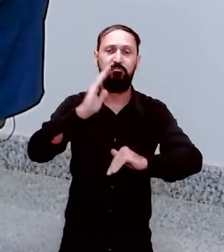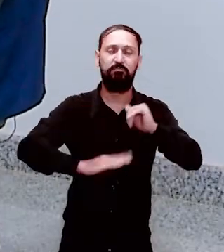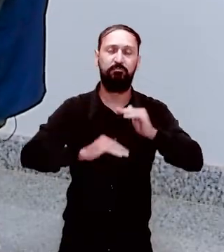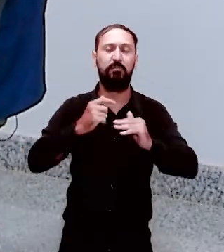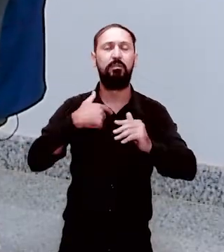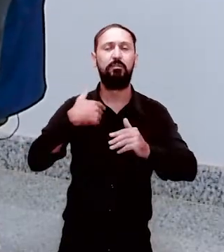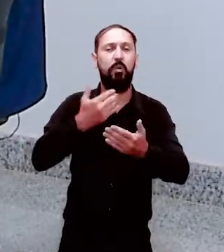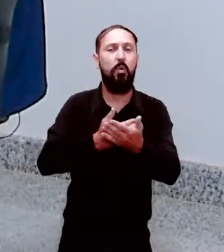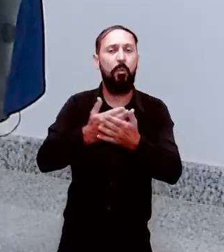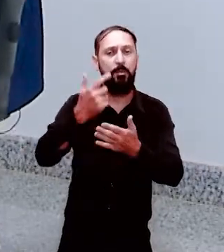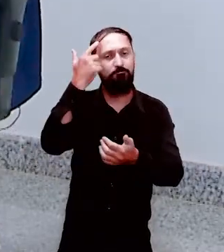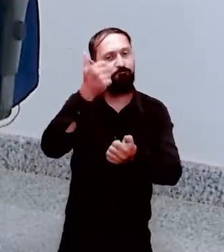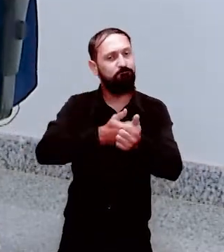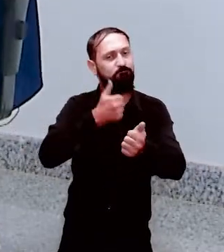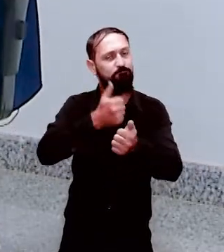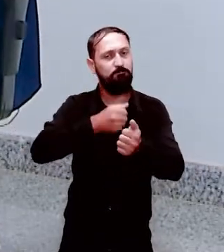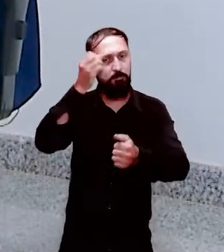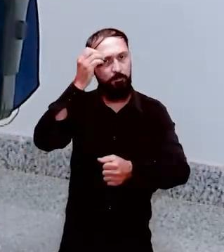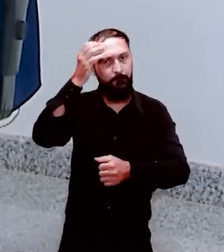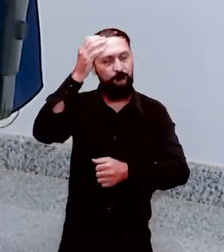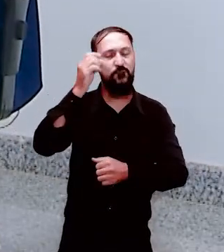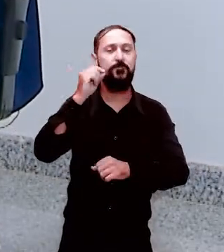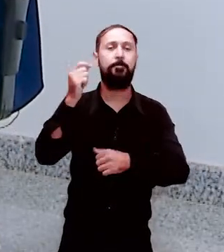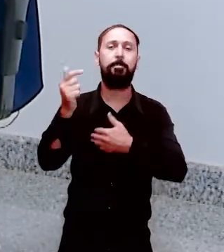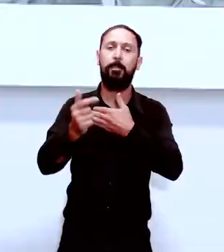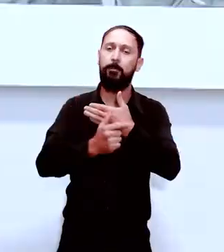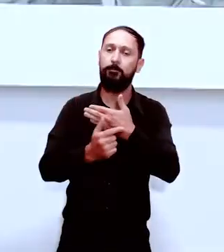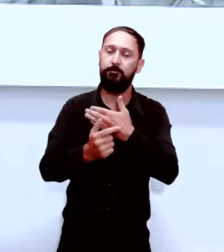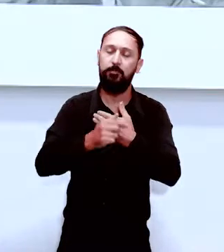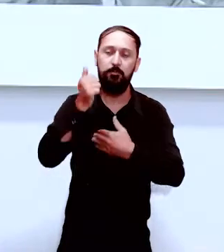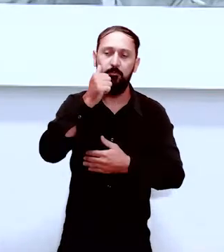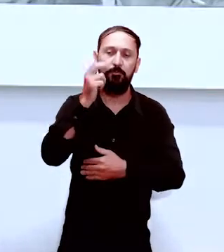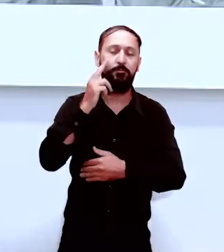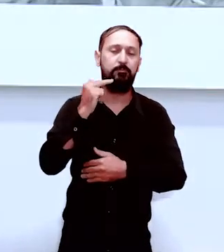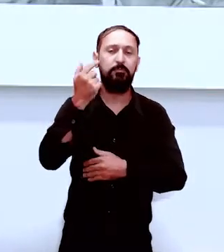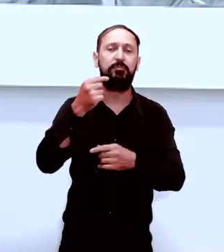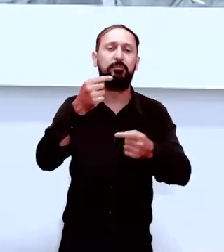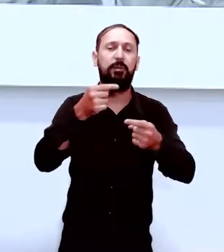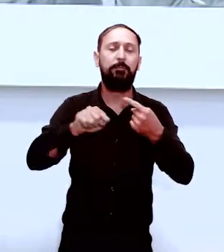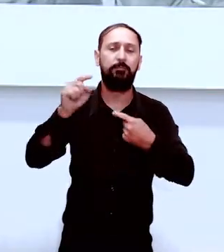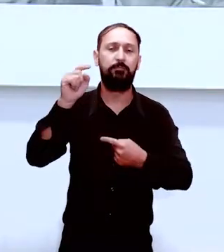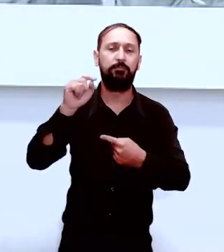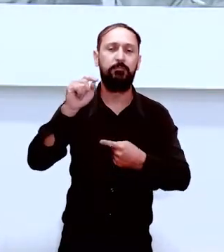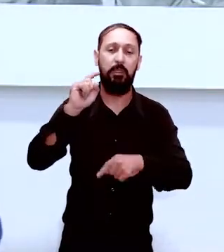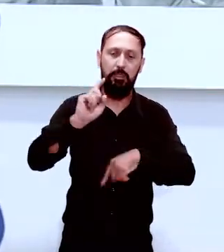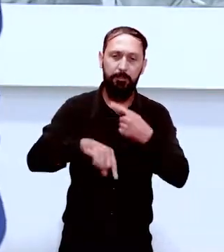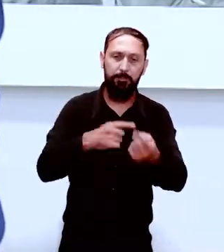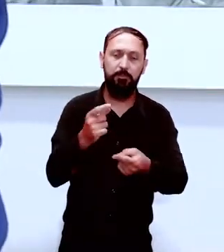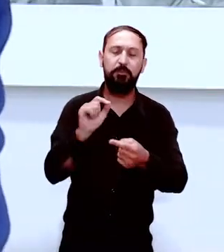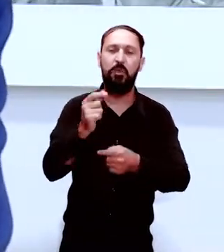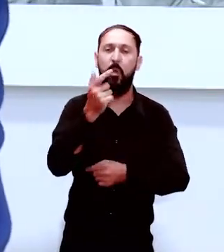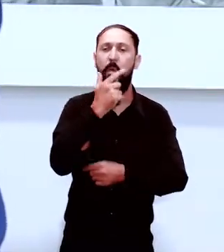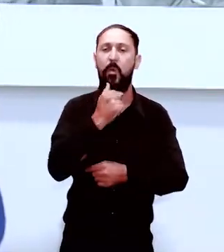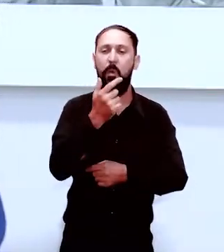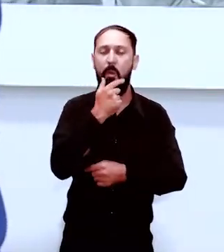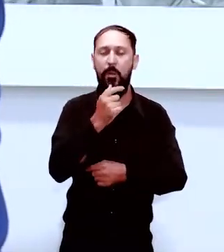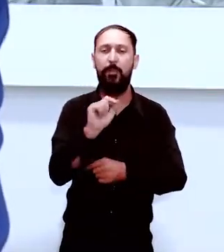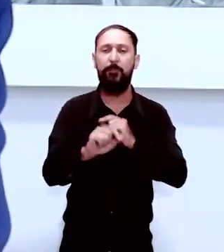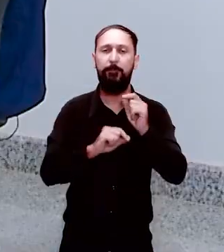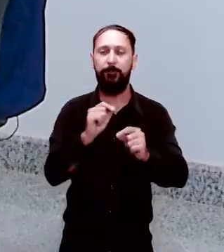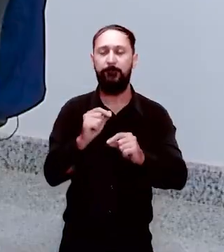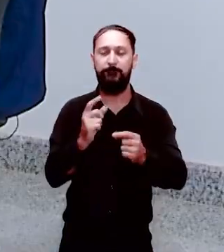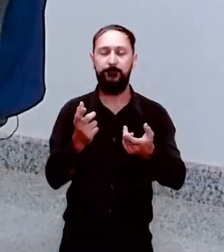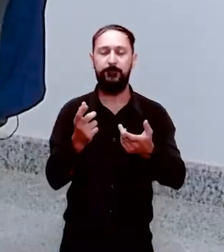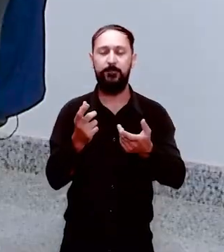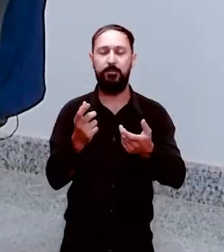importante para você que está nos acompanhando nessa reflexão da consciência negra, o papel que teve a mulher negra na abolição, né? E pós-abolição, né? Que